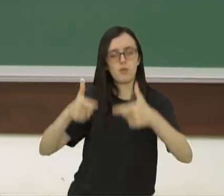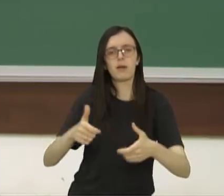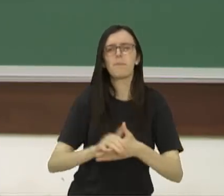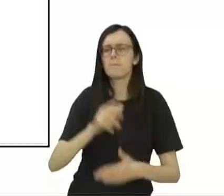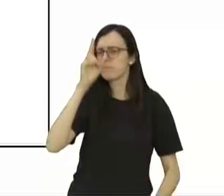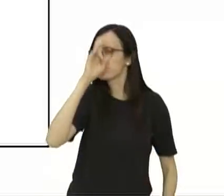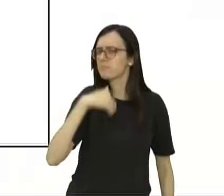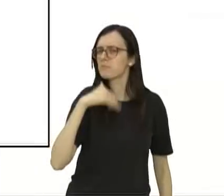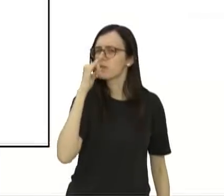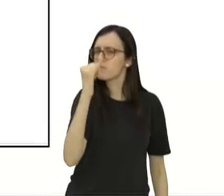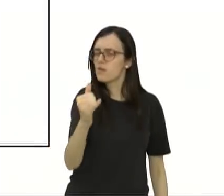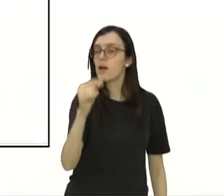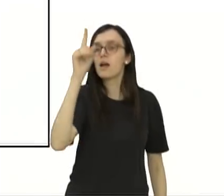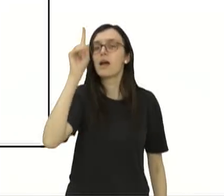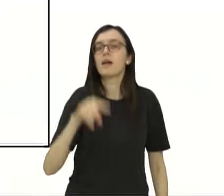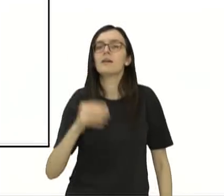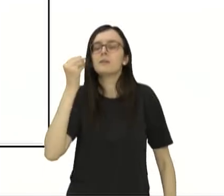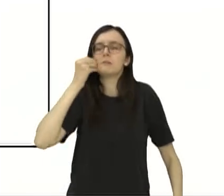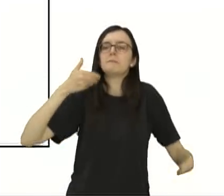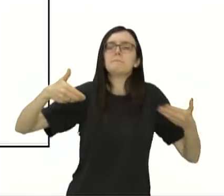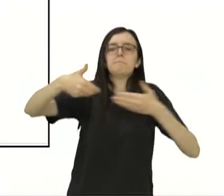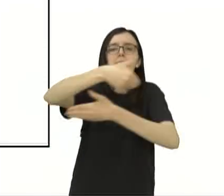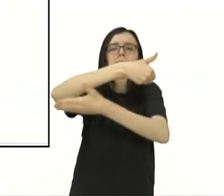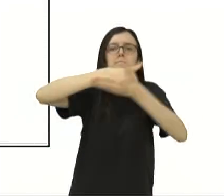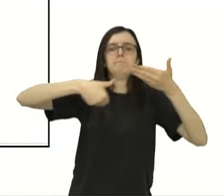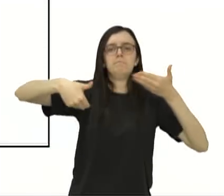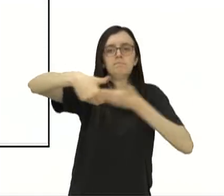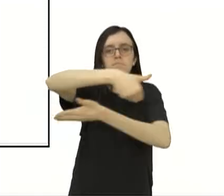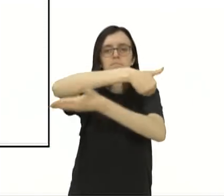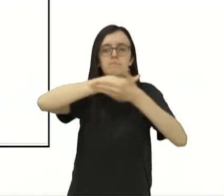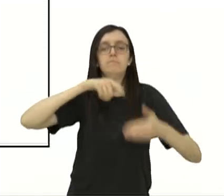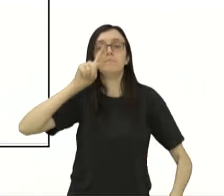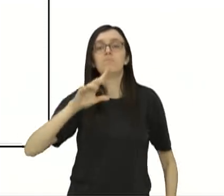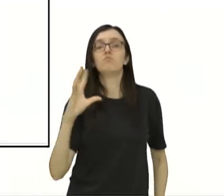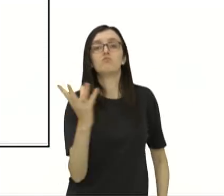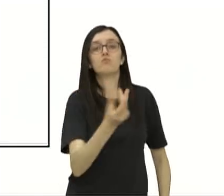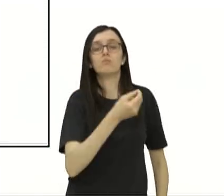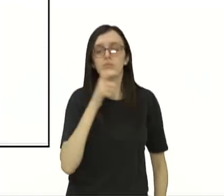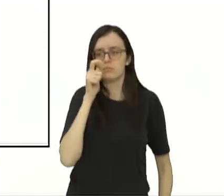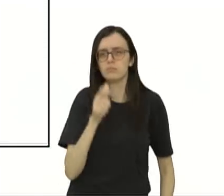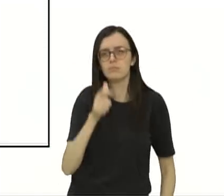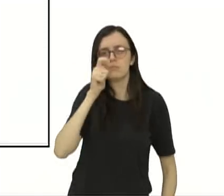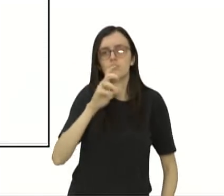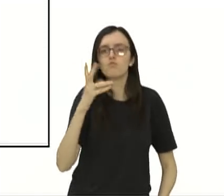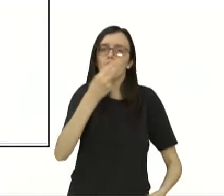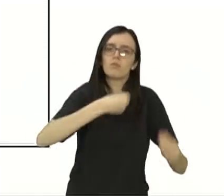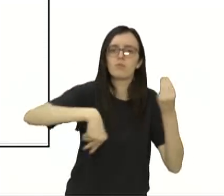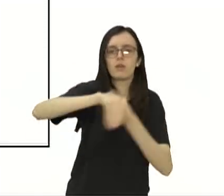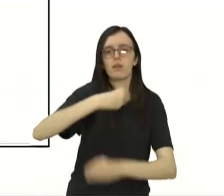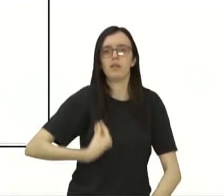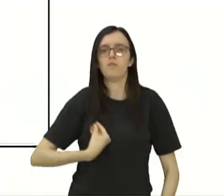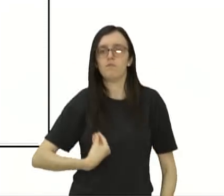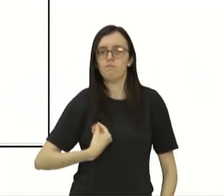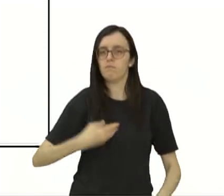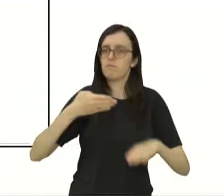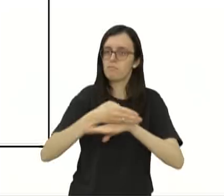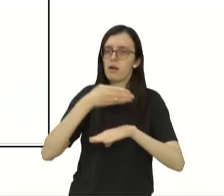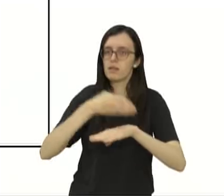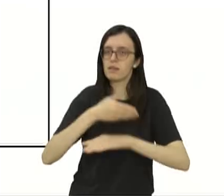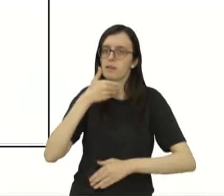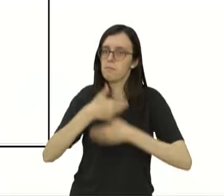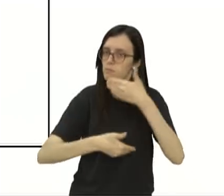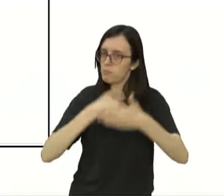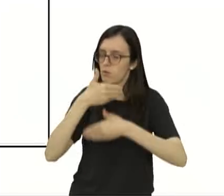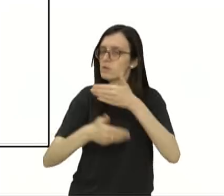que eu falei que é uma articulação, né, entre todos os interesses, todos os envolvidos, os atores do processo